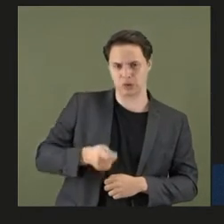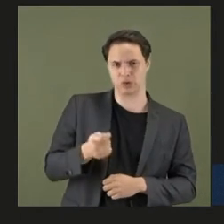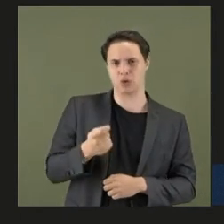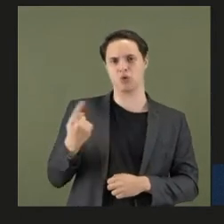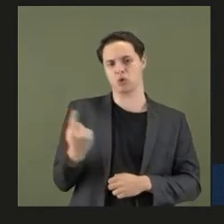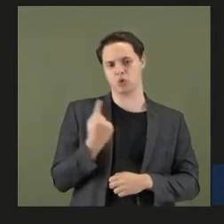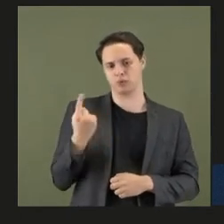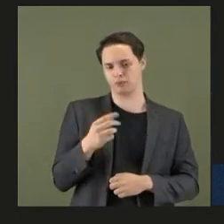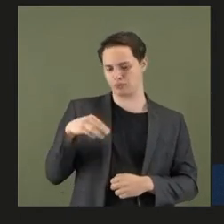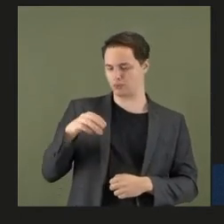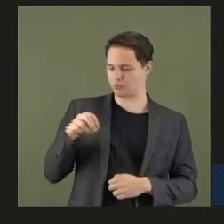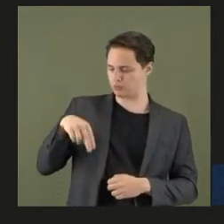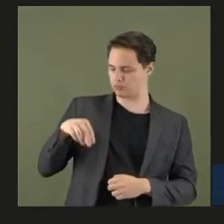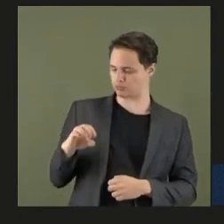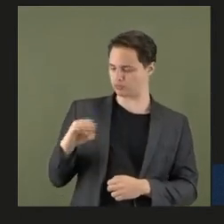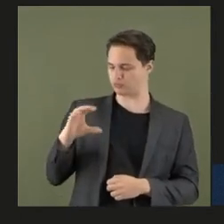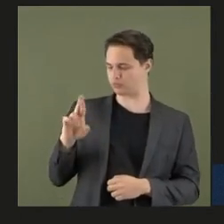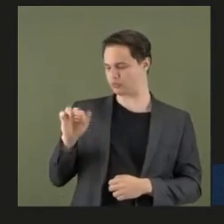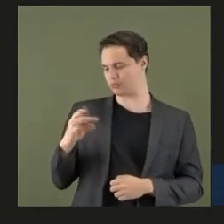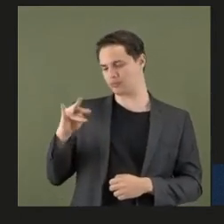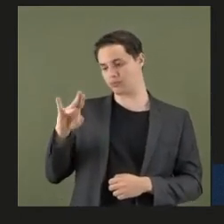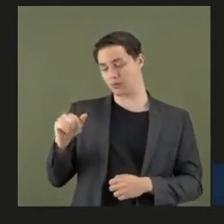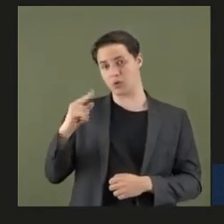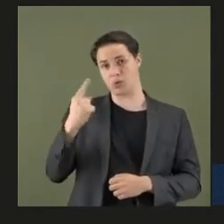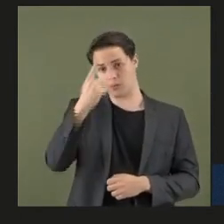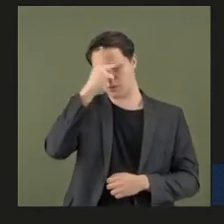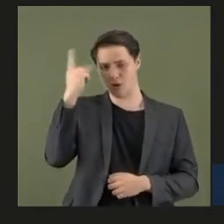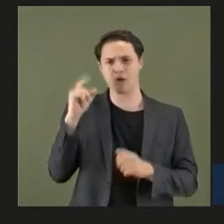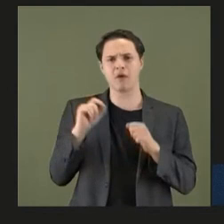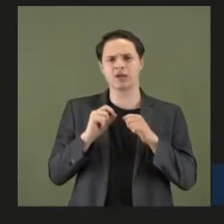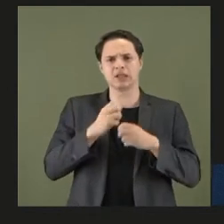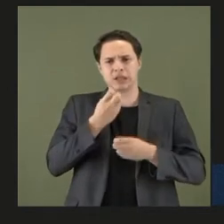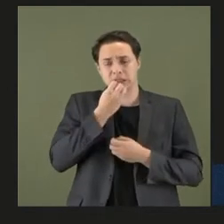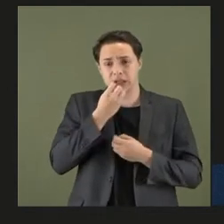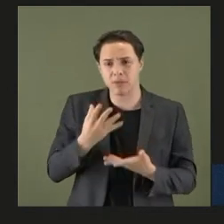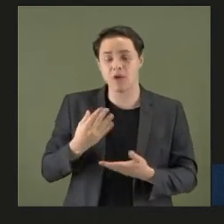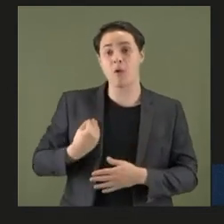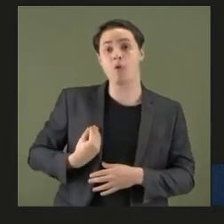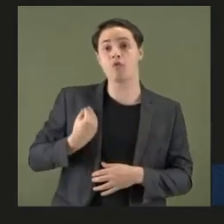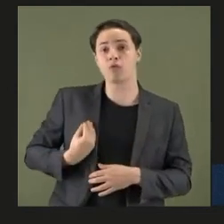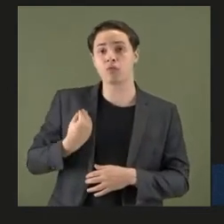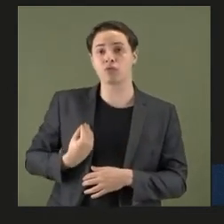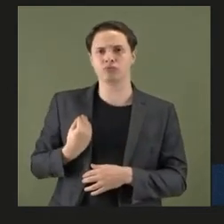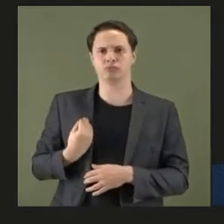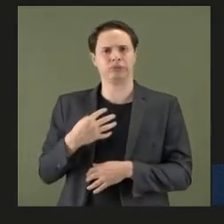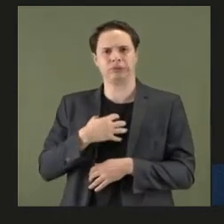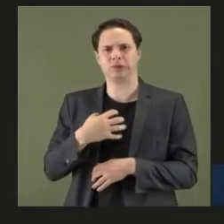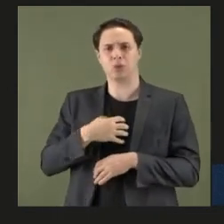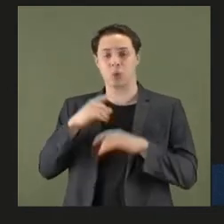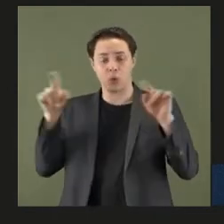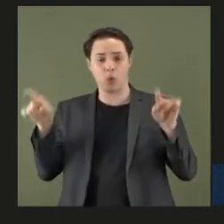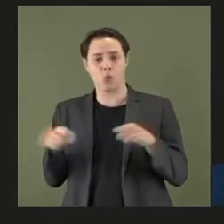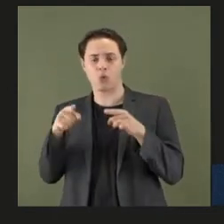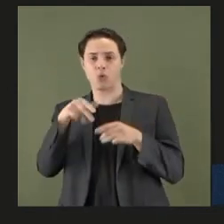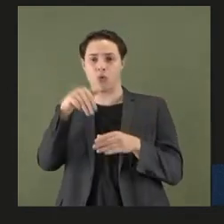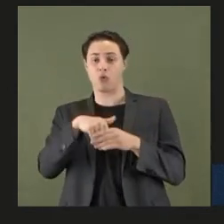monocráticas. Um dos ministros do Supremo faz o seguinte desabafo ao vivo ali, contrariado pelo voto do nosso